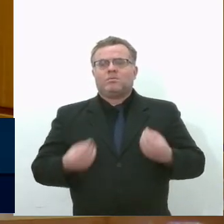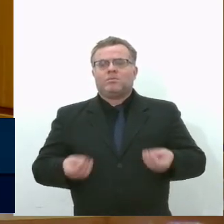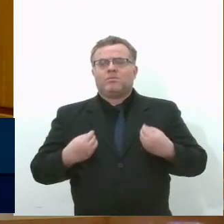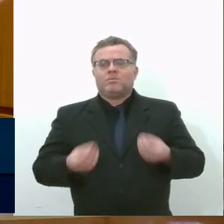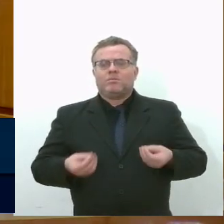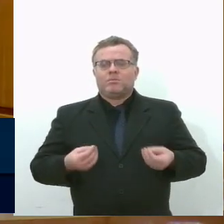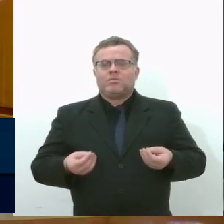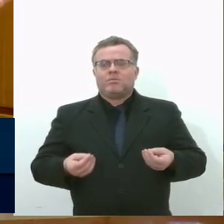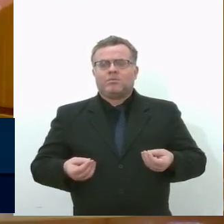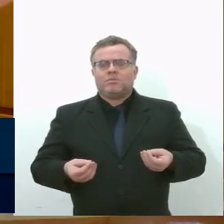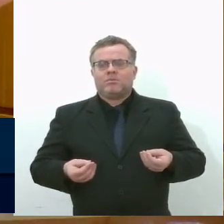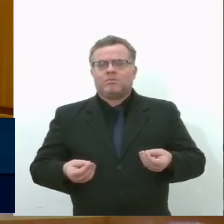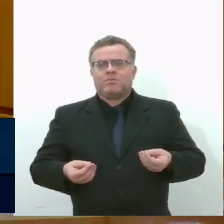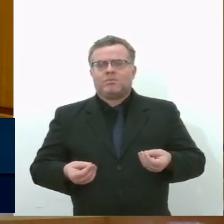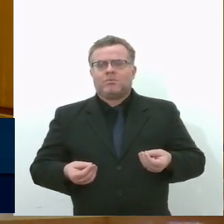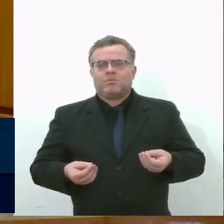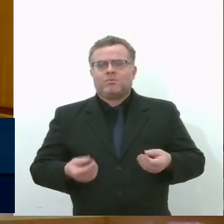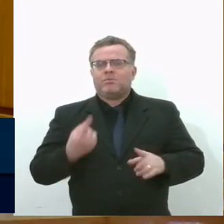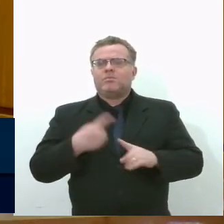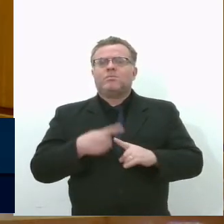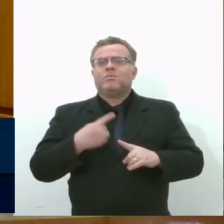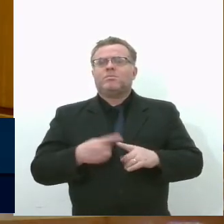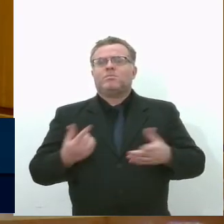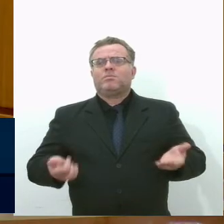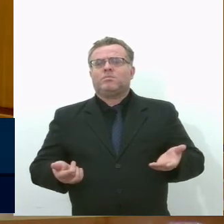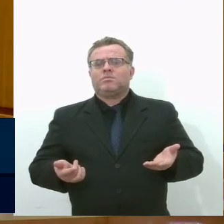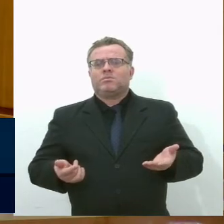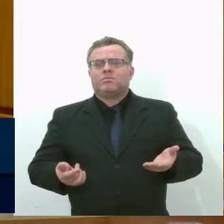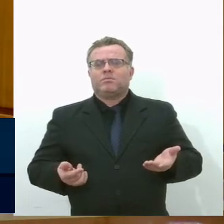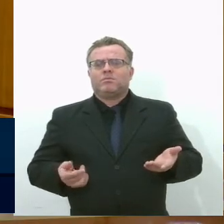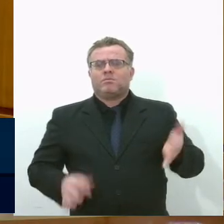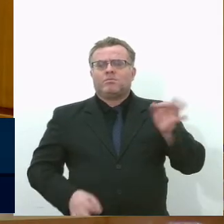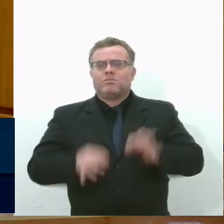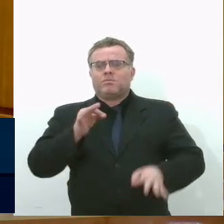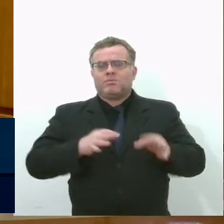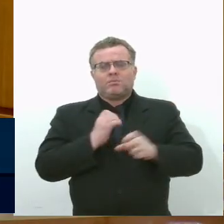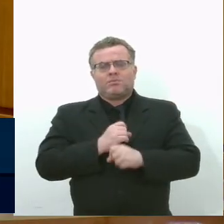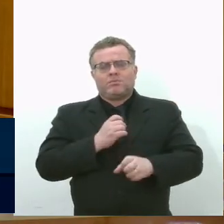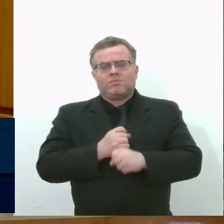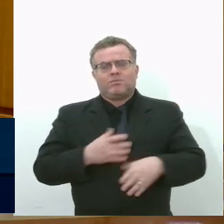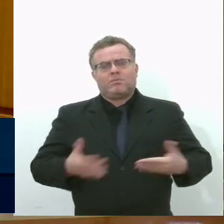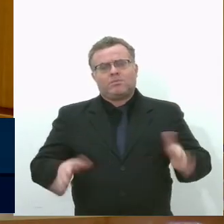Por quê? Porque esta casa nunca, pelo menos eu,